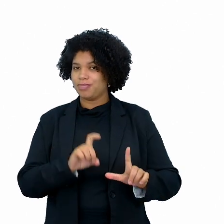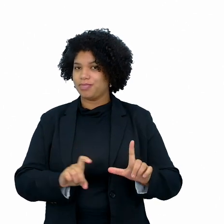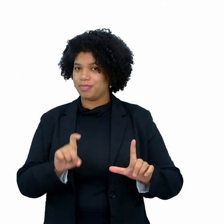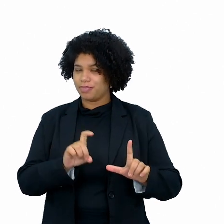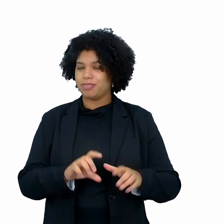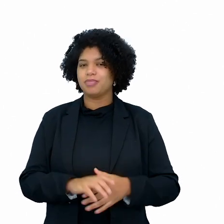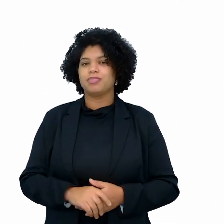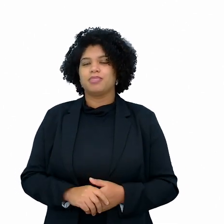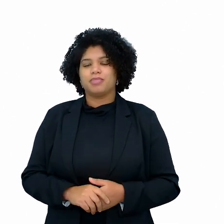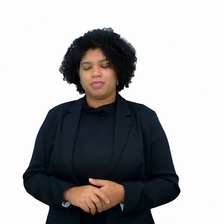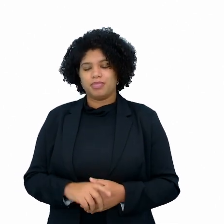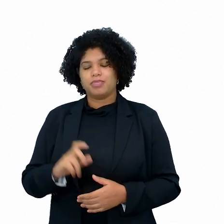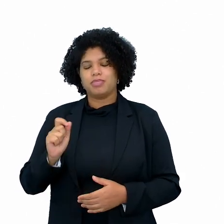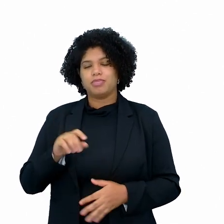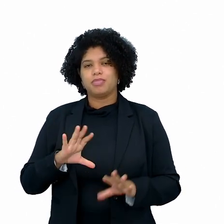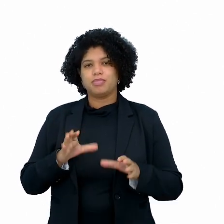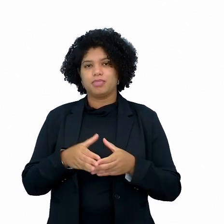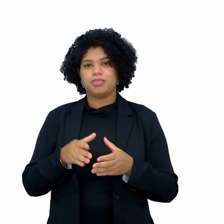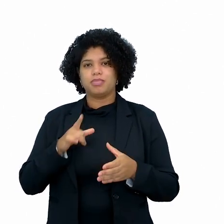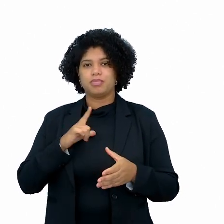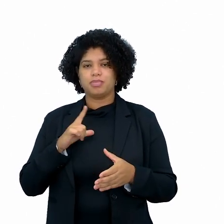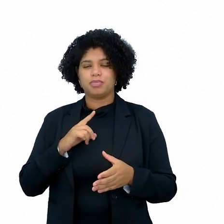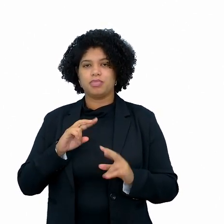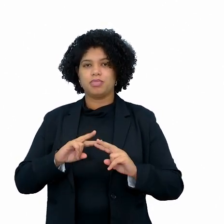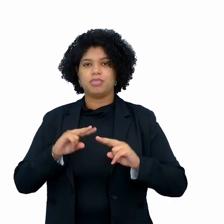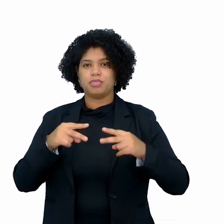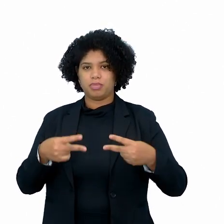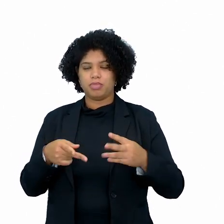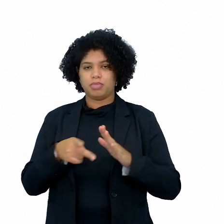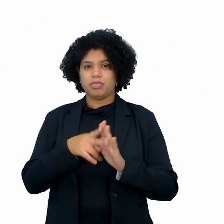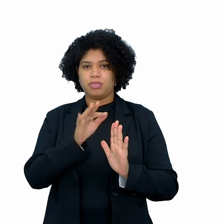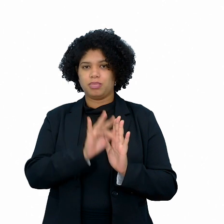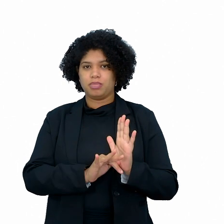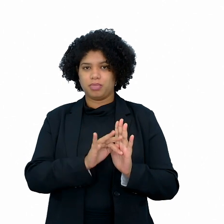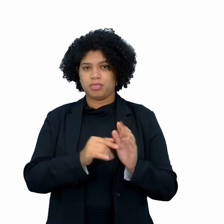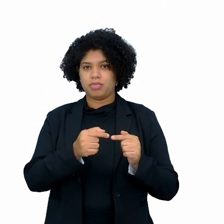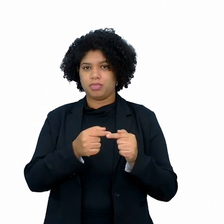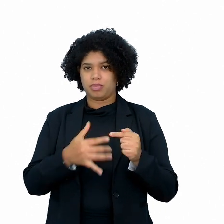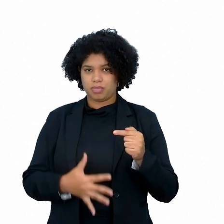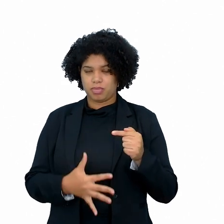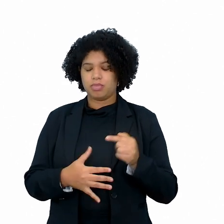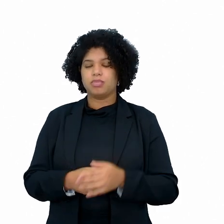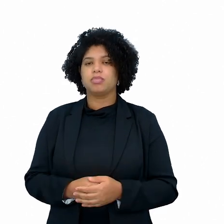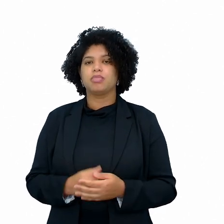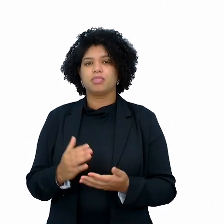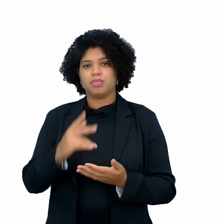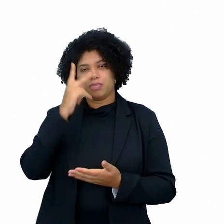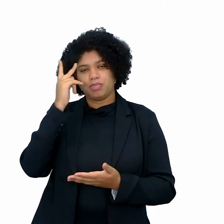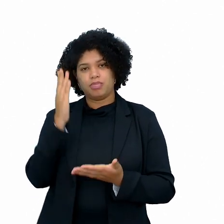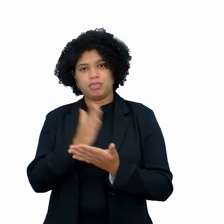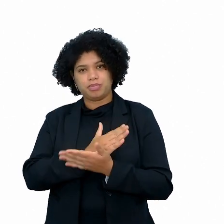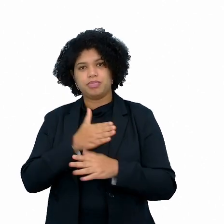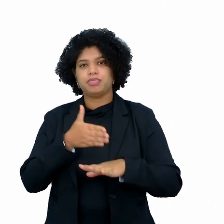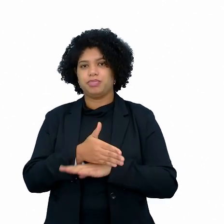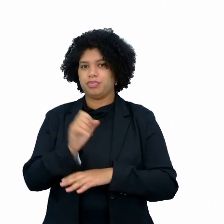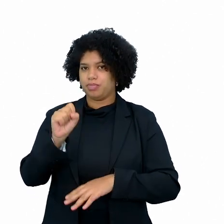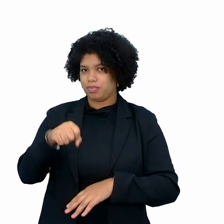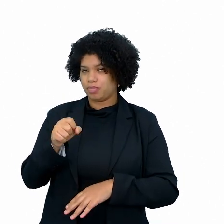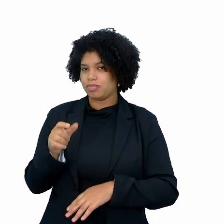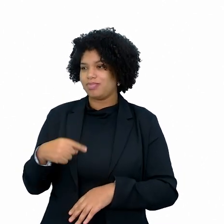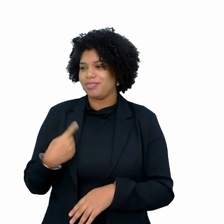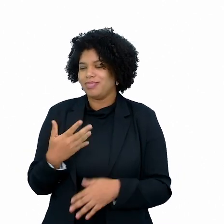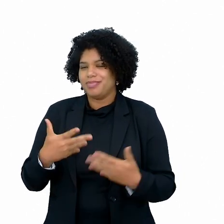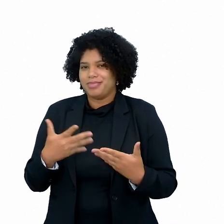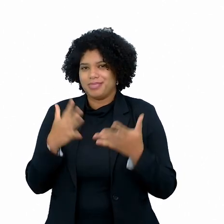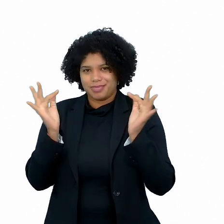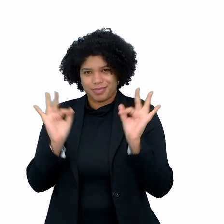Ciências da Natureza tem aí um link para o Google Forms. Tiveram algumas pessoas que já participaram, a gente ficou muito